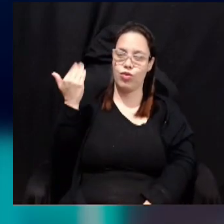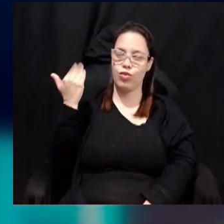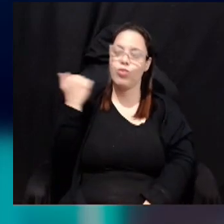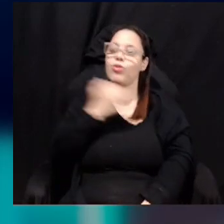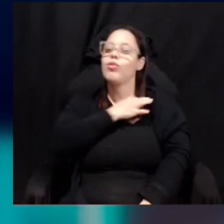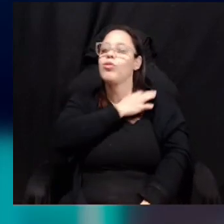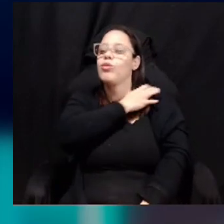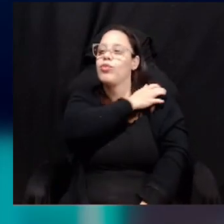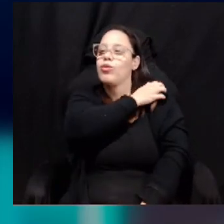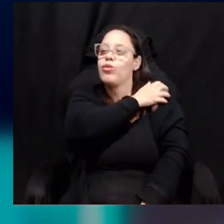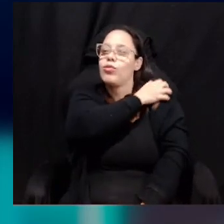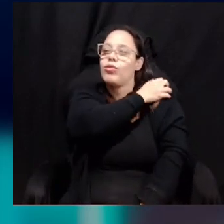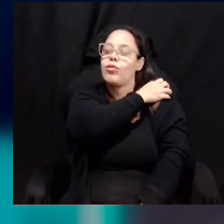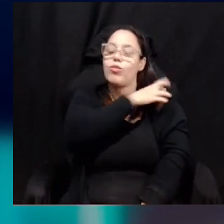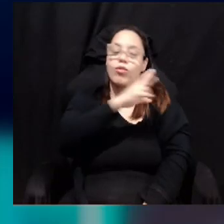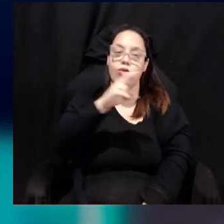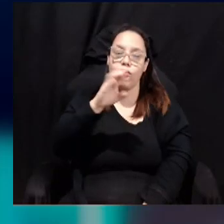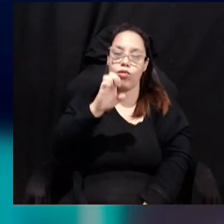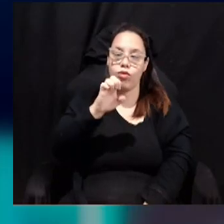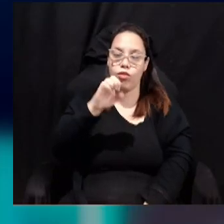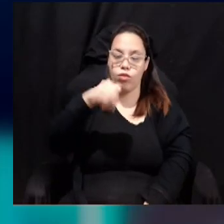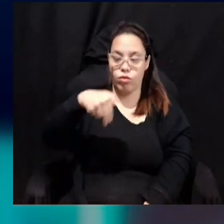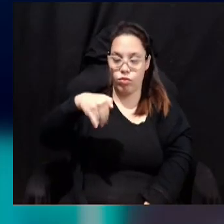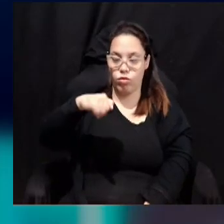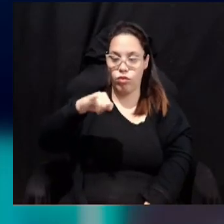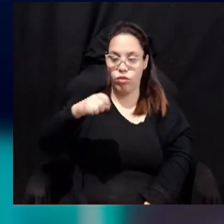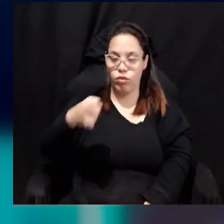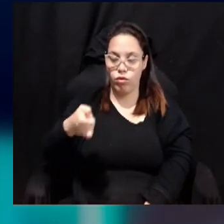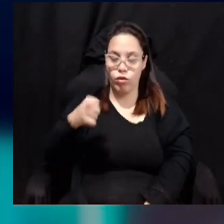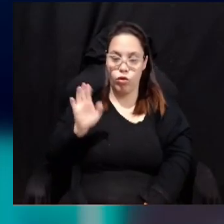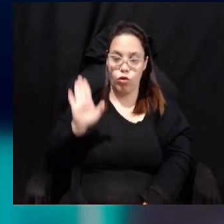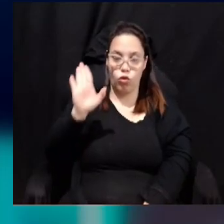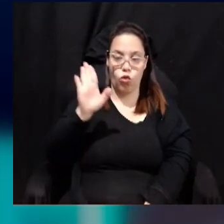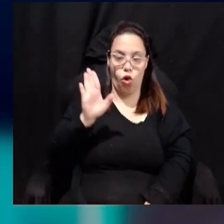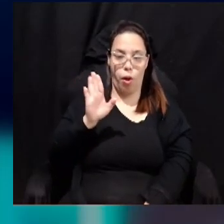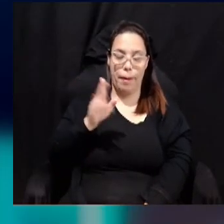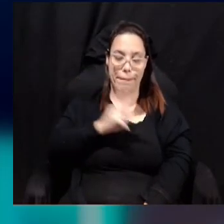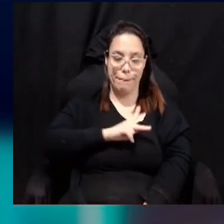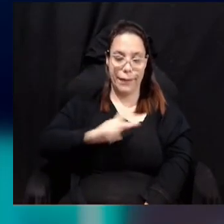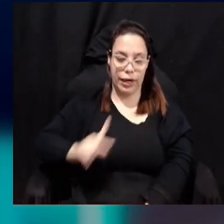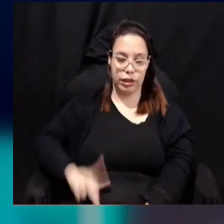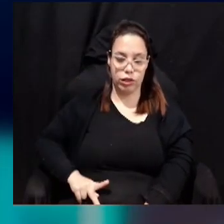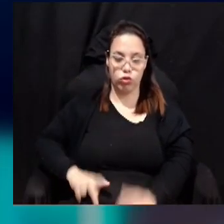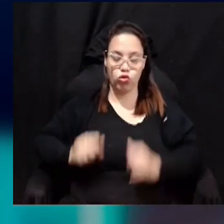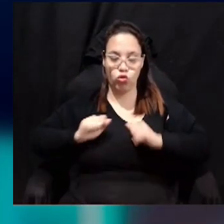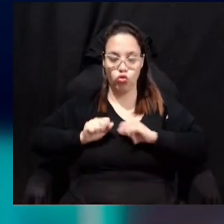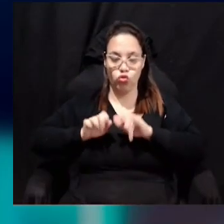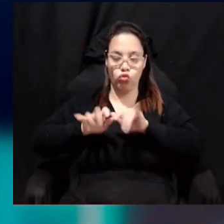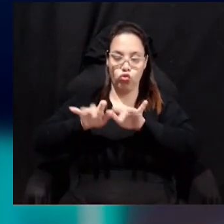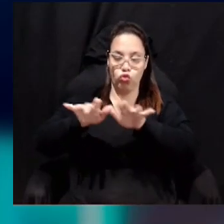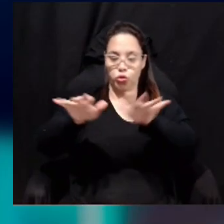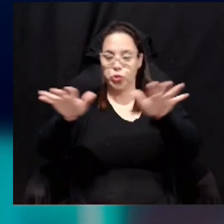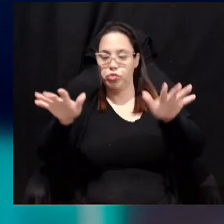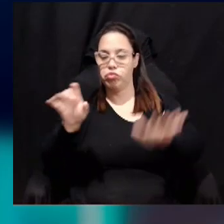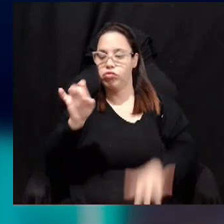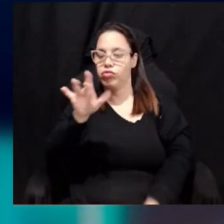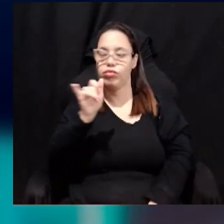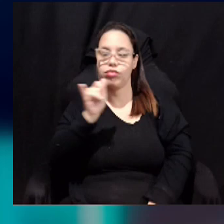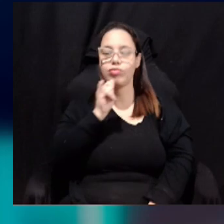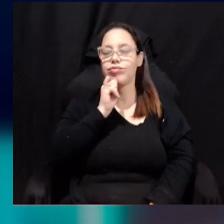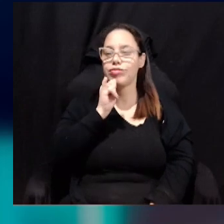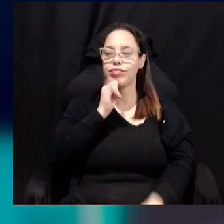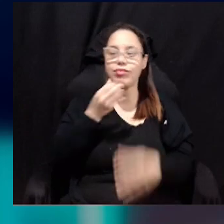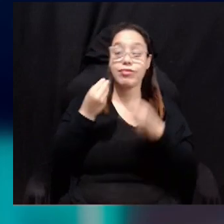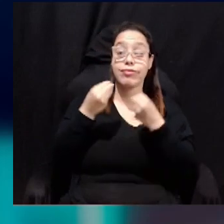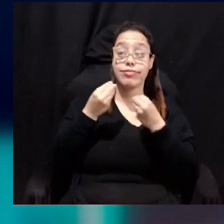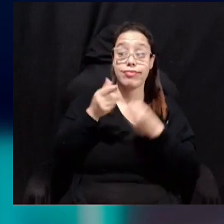versão remix do hino da Ponte Preta, que ecoa até hoje no Moisés Lucarelli, é só um exemplo de como ela